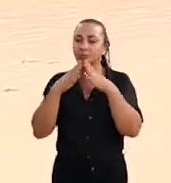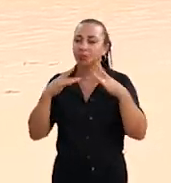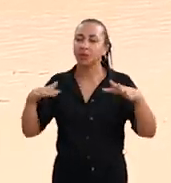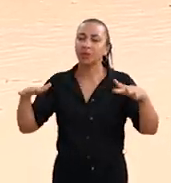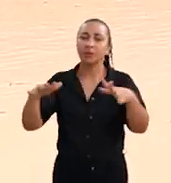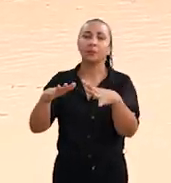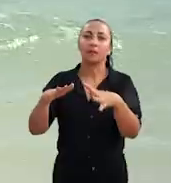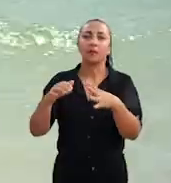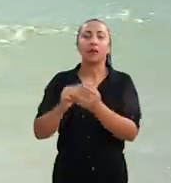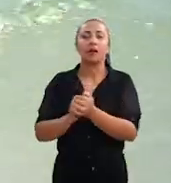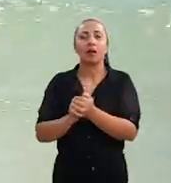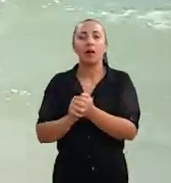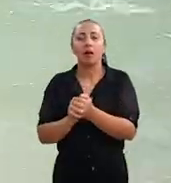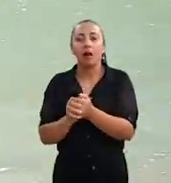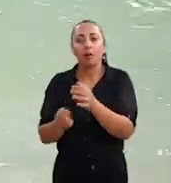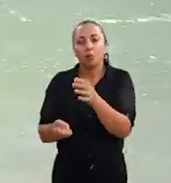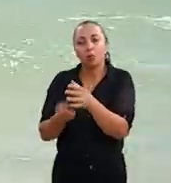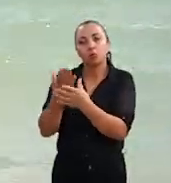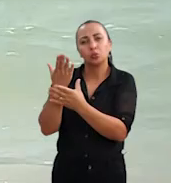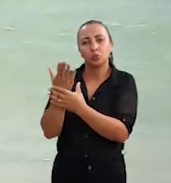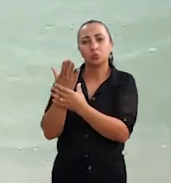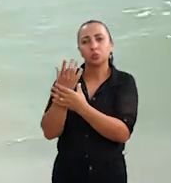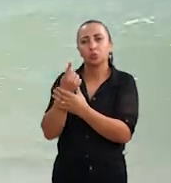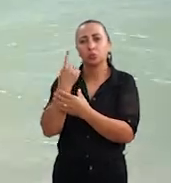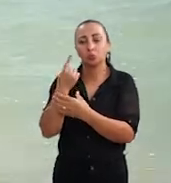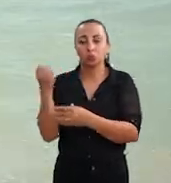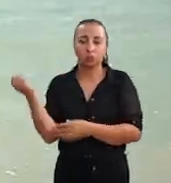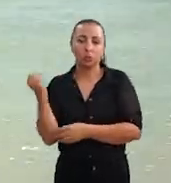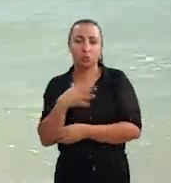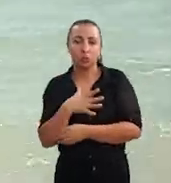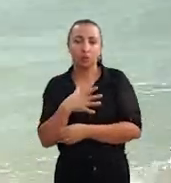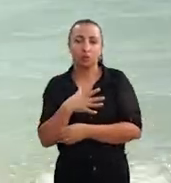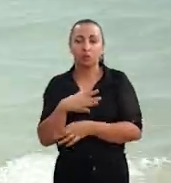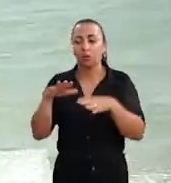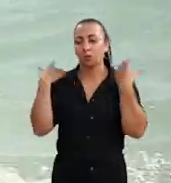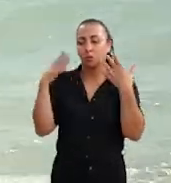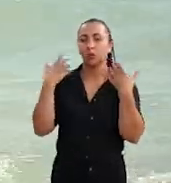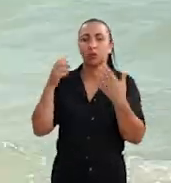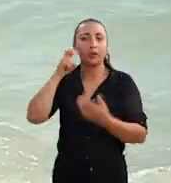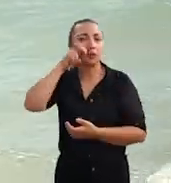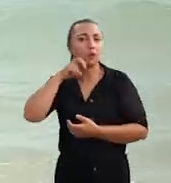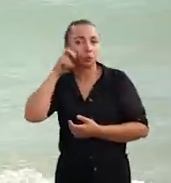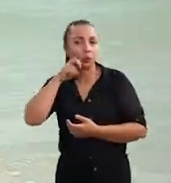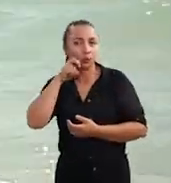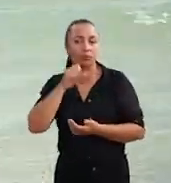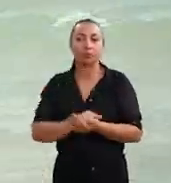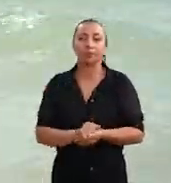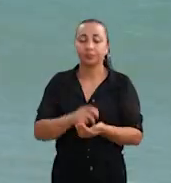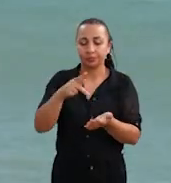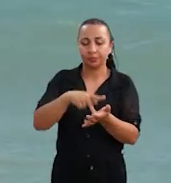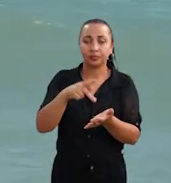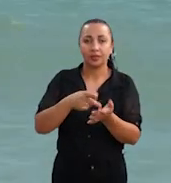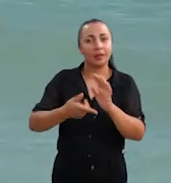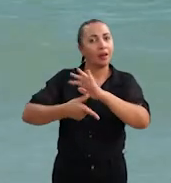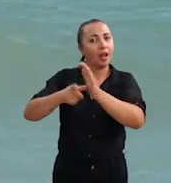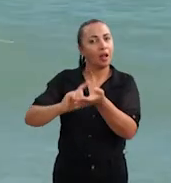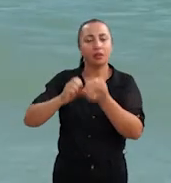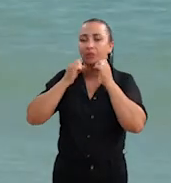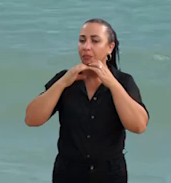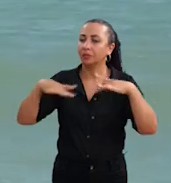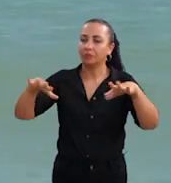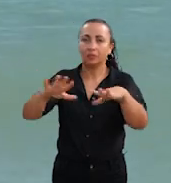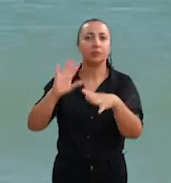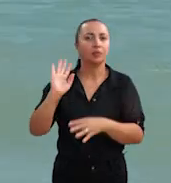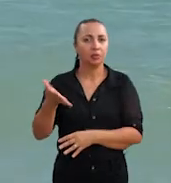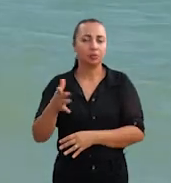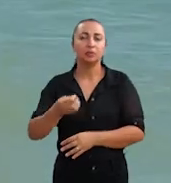contexto da pandemia foi a emergência de uma nova destinação turística aqui no Rio Grande do Norte, que, na verdade, antes da